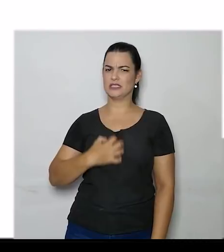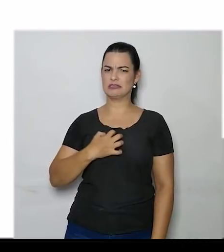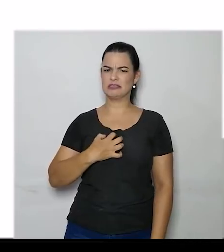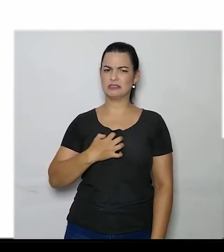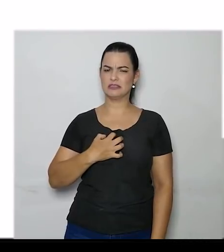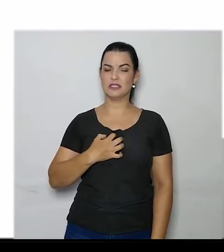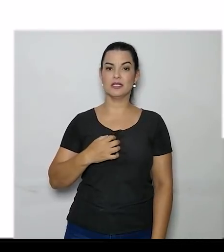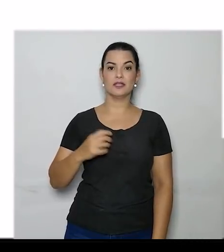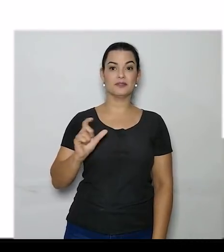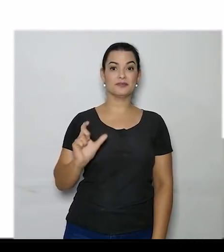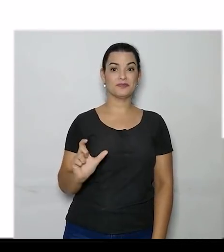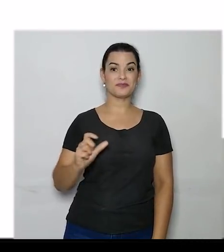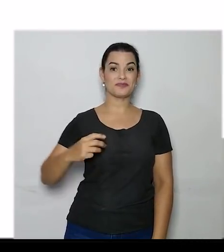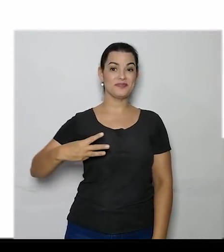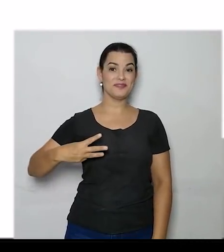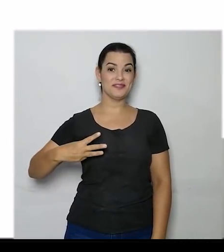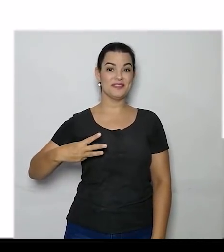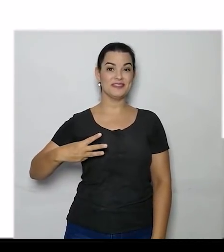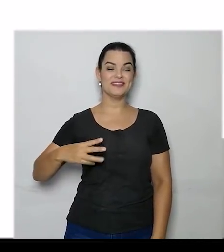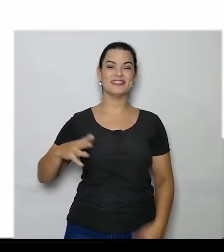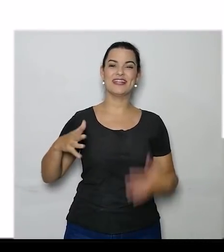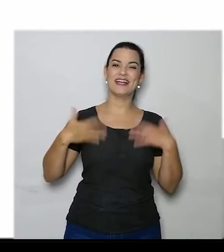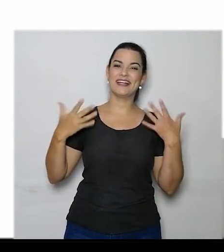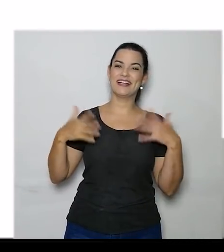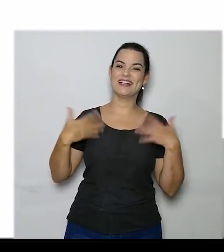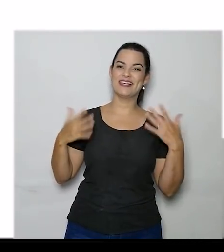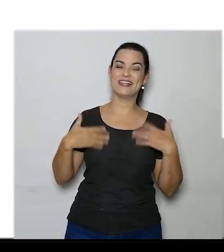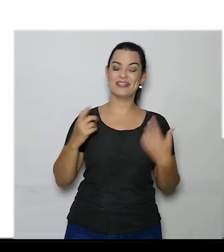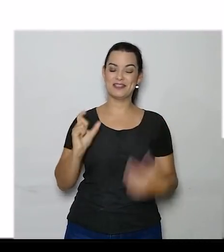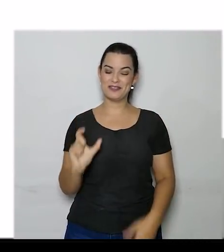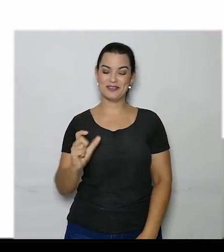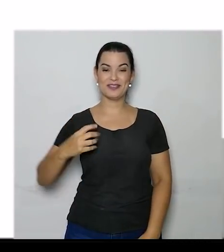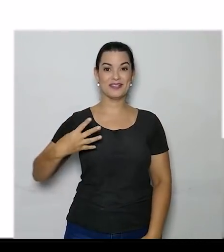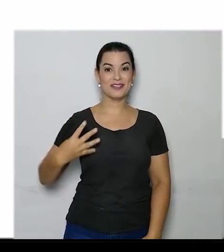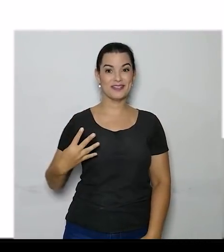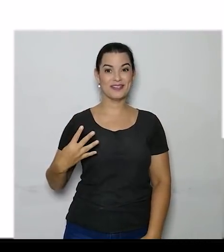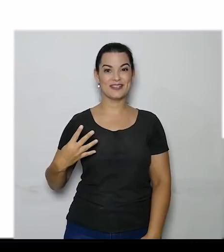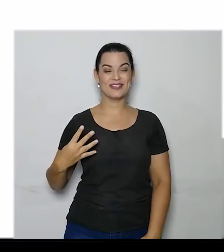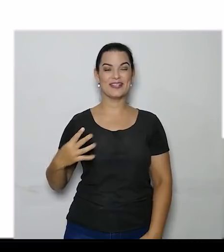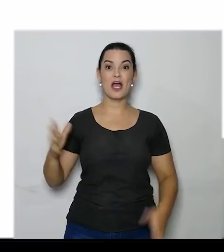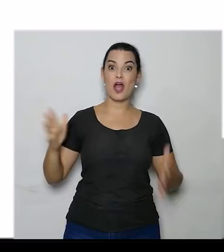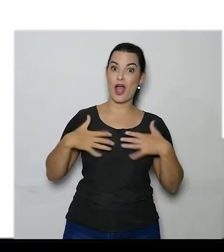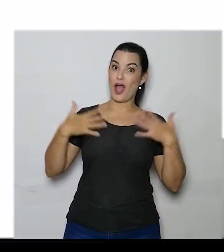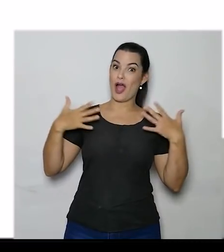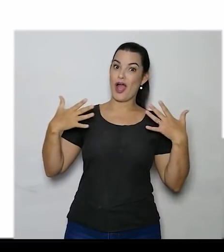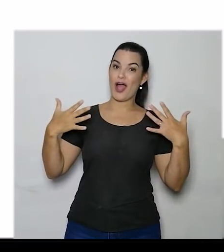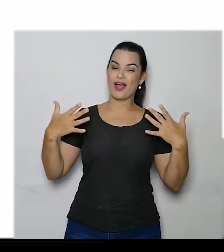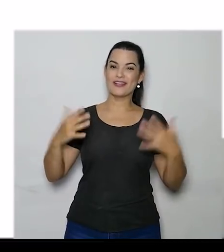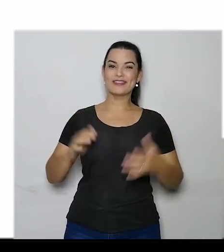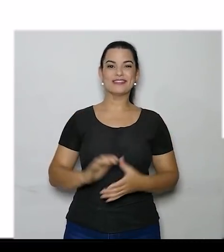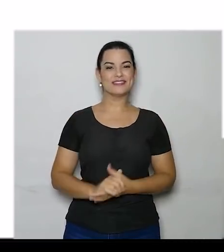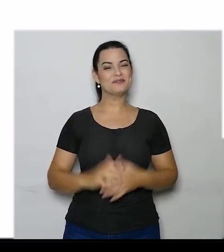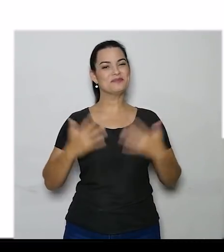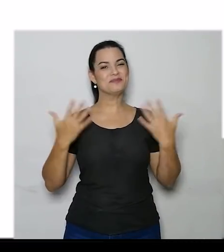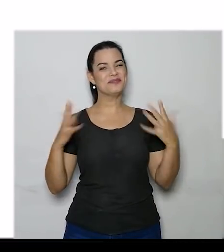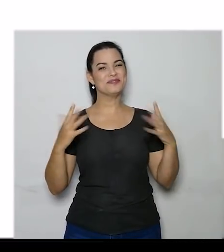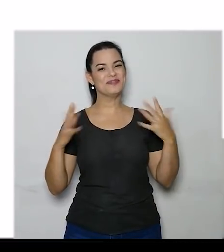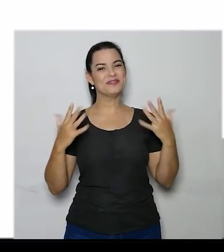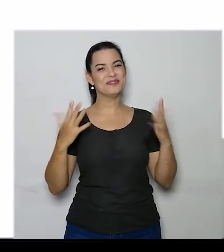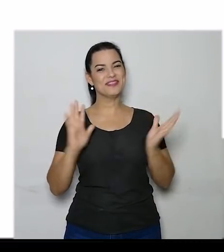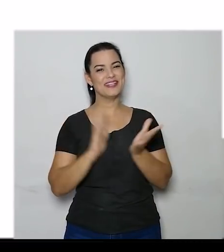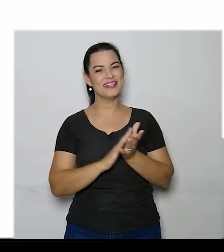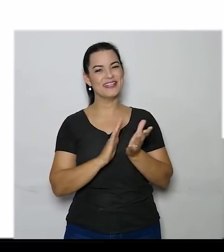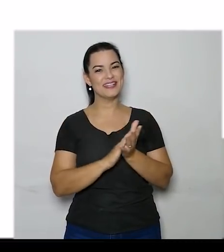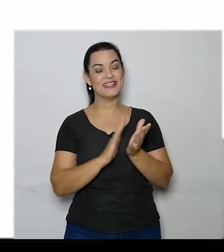3, alegria. E palavra número 4, surpresa. Parabéns, crianças! Espero